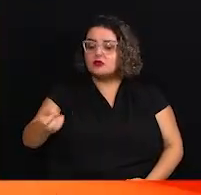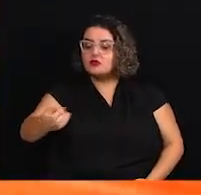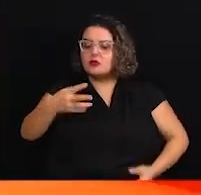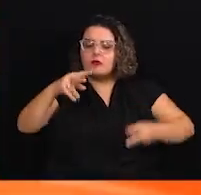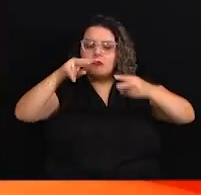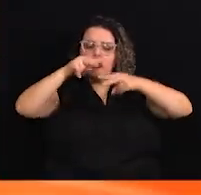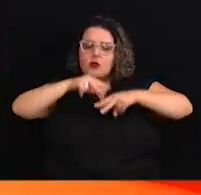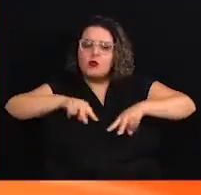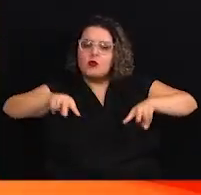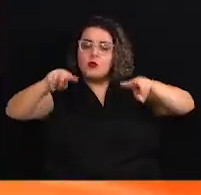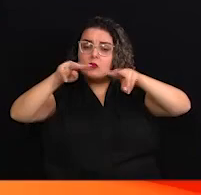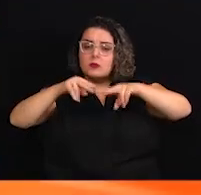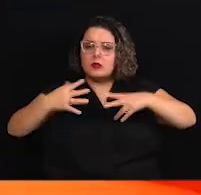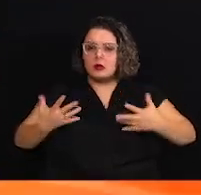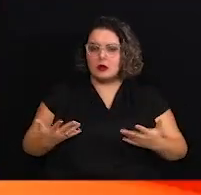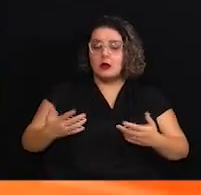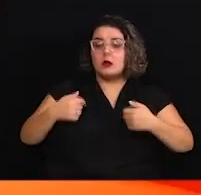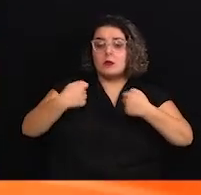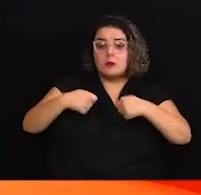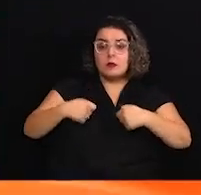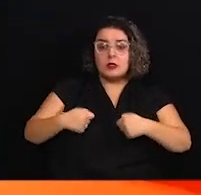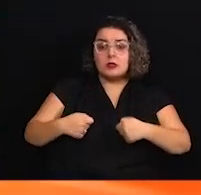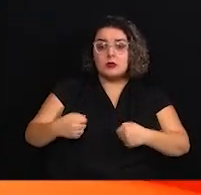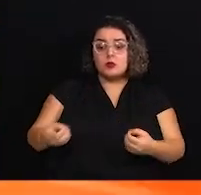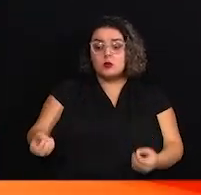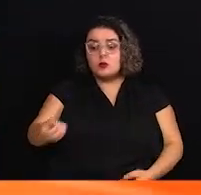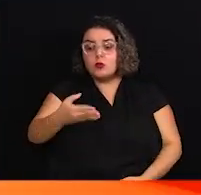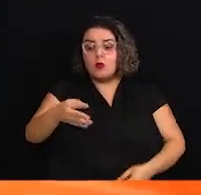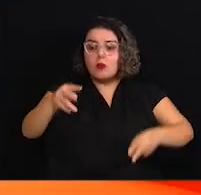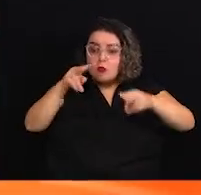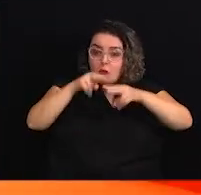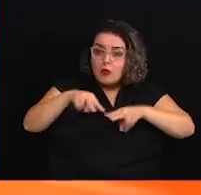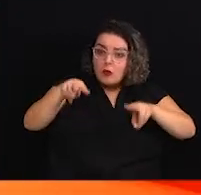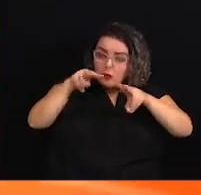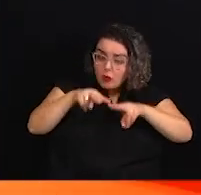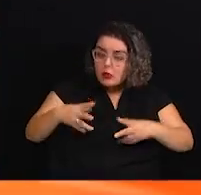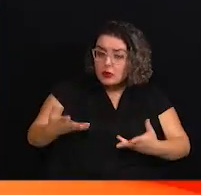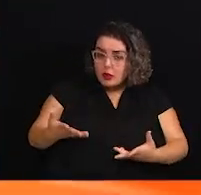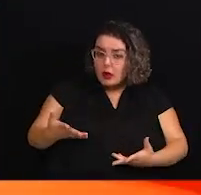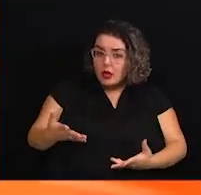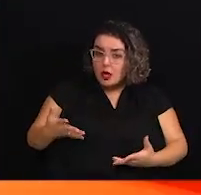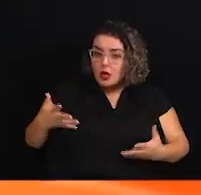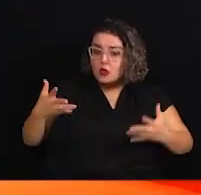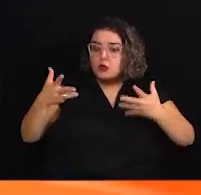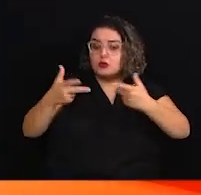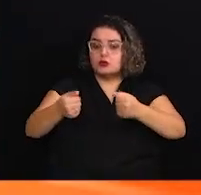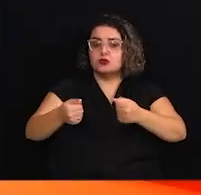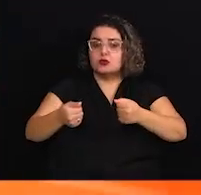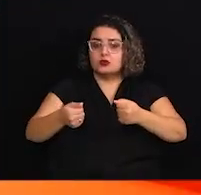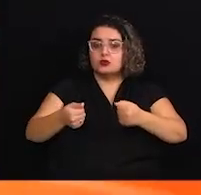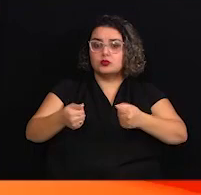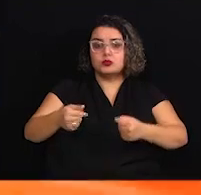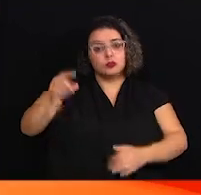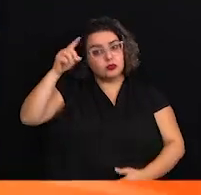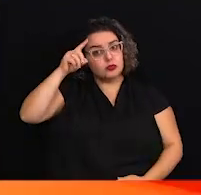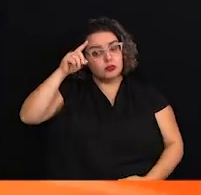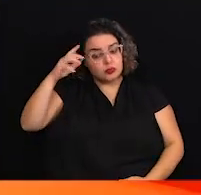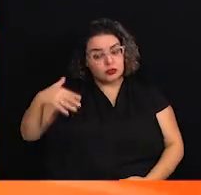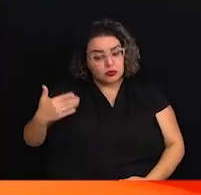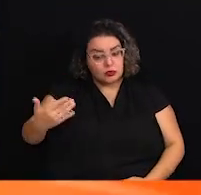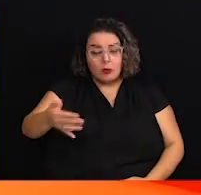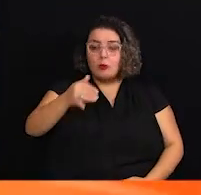do novo olhar, que você precisa adquirir um novo olhar. E isso vai de encontro às situações